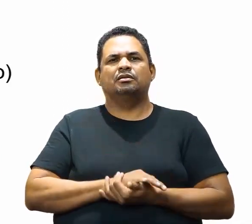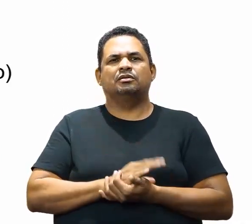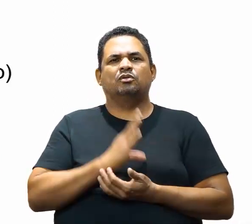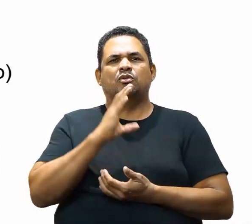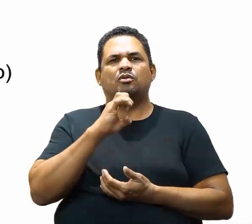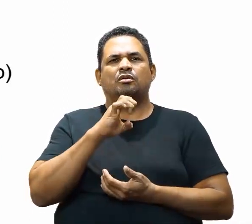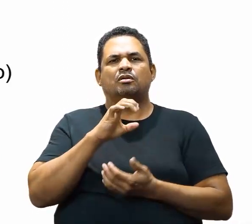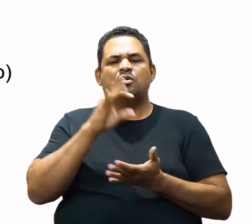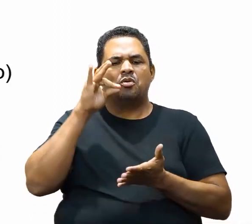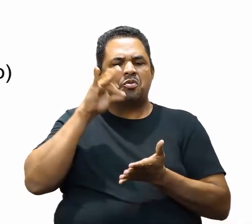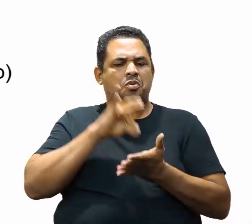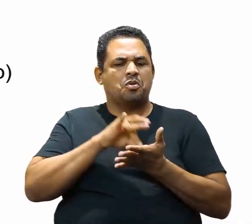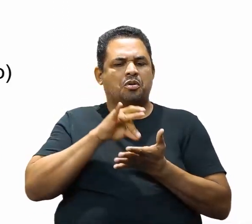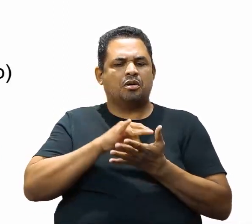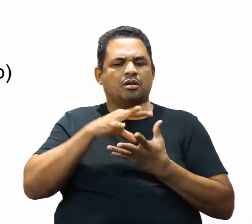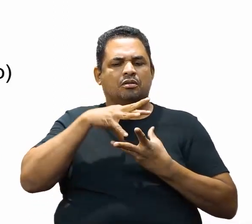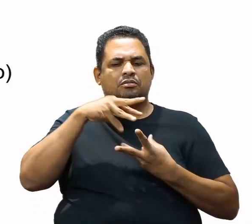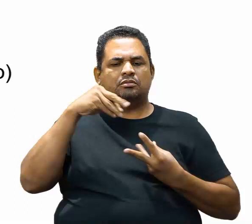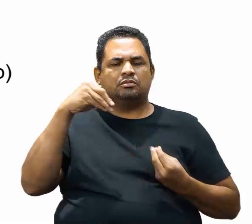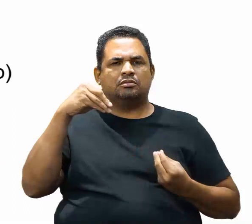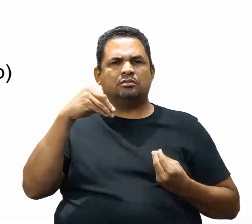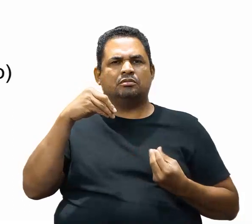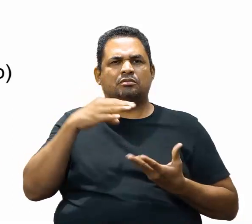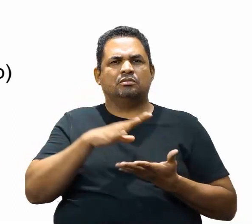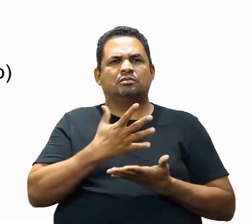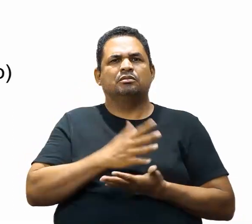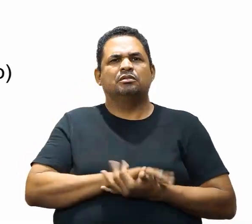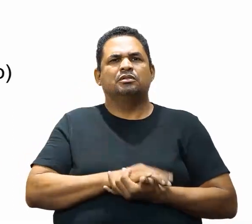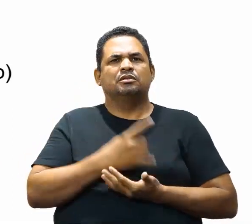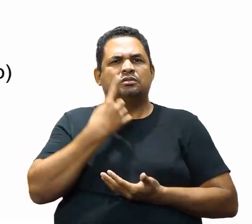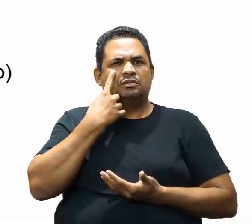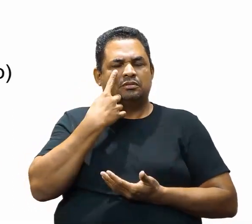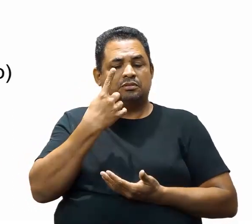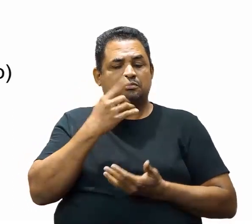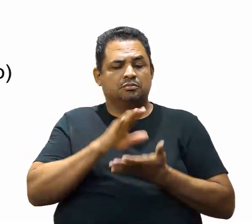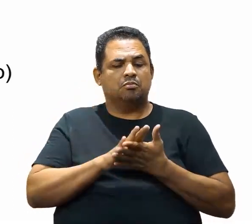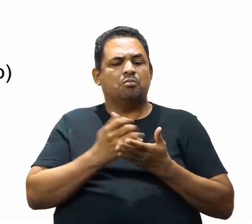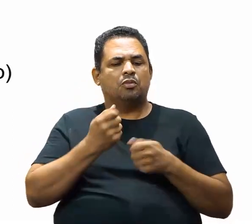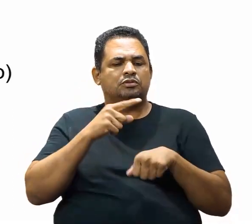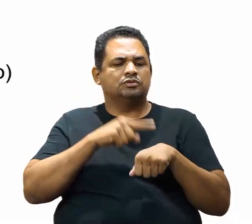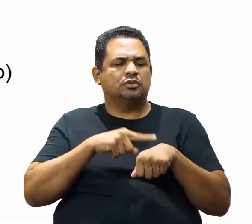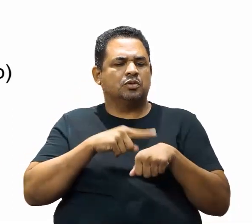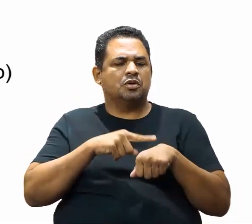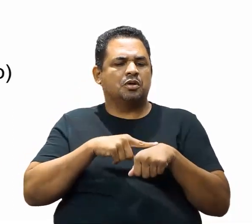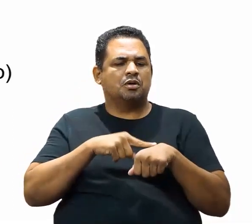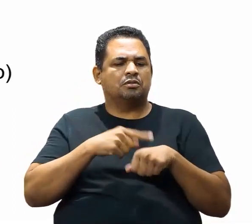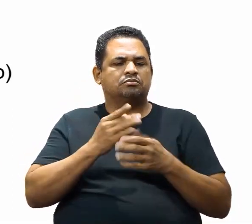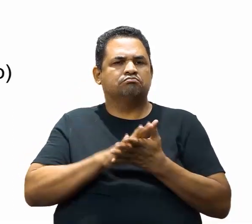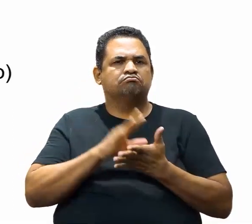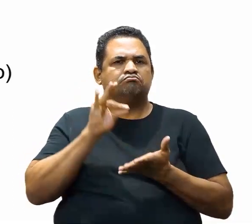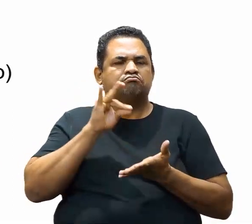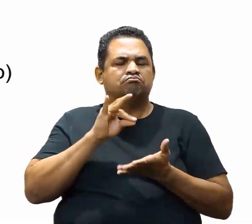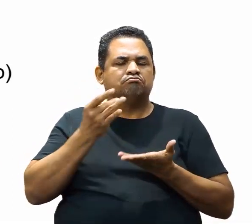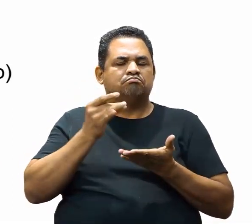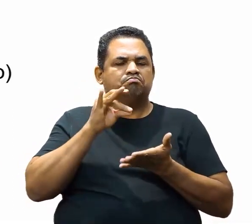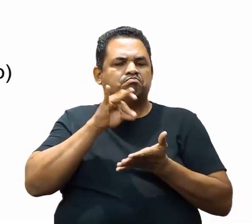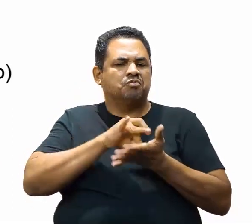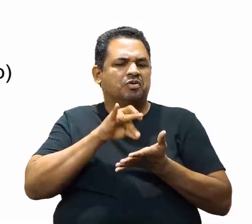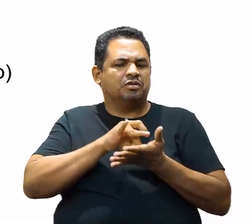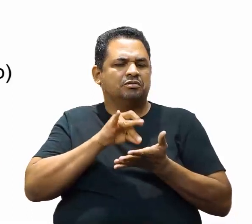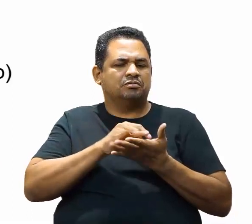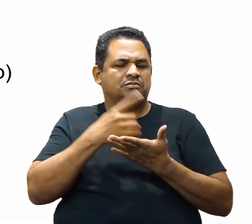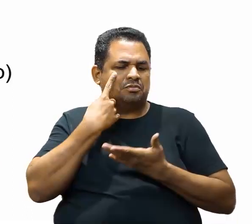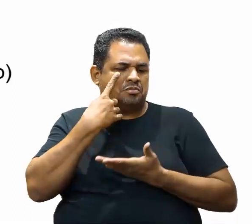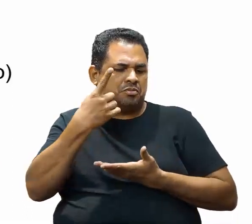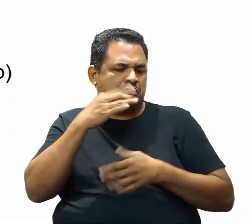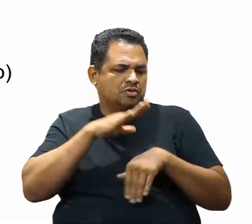abstratos. Concretos são aqueles que a gente pode tocar, né? Que pode ser visto e